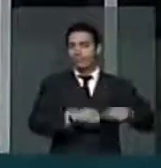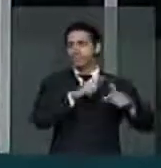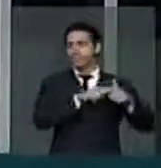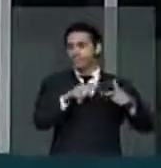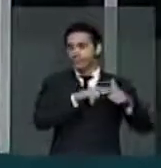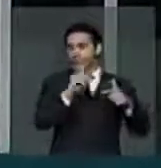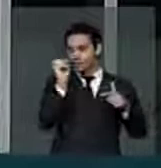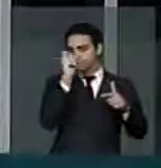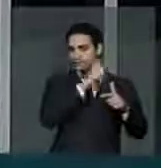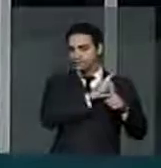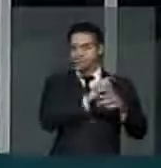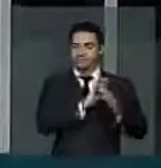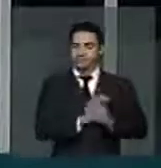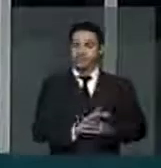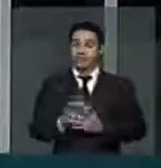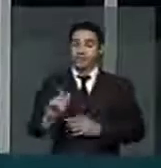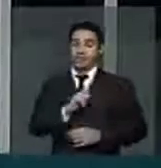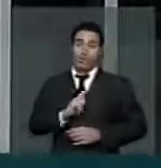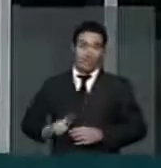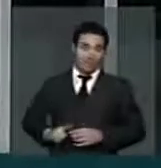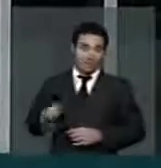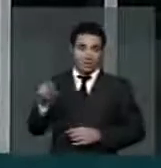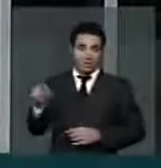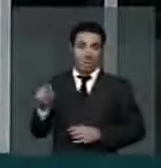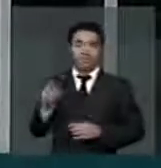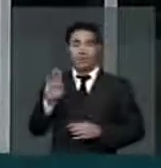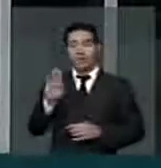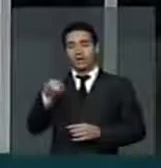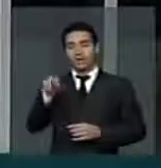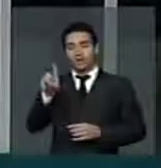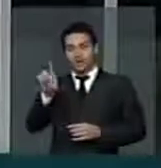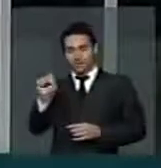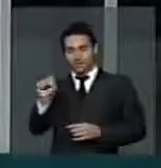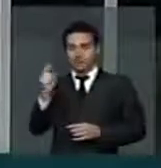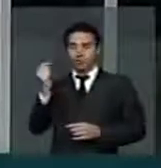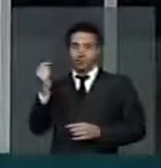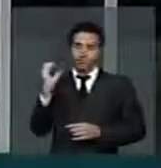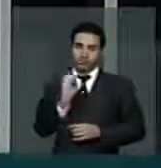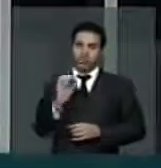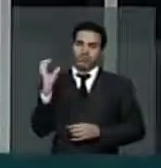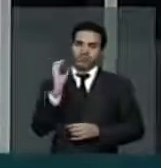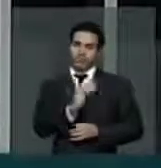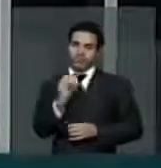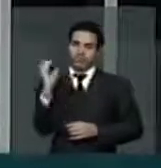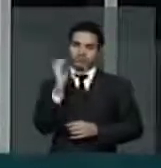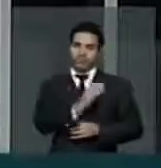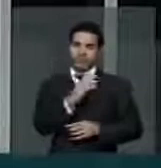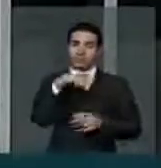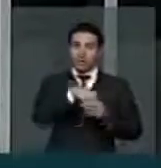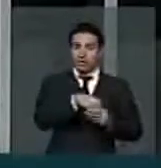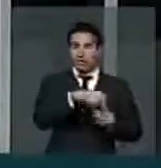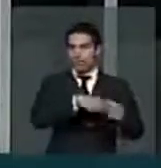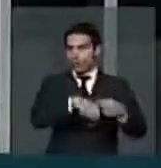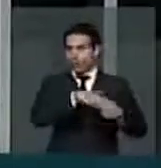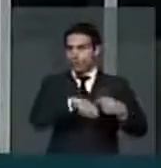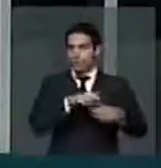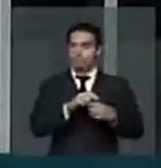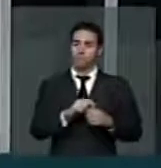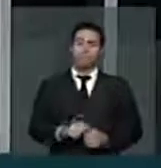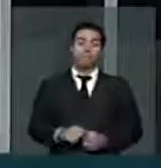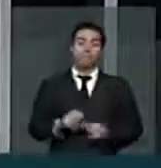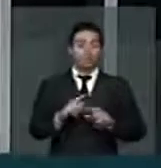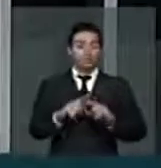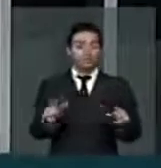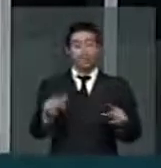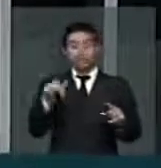nós vemos o governo, através do BNDES, injetando recursos financeiros na nossa economia, e assertivamente